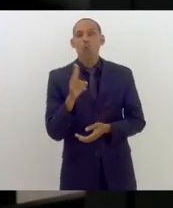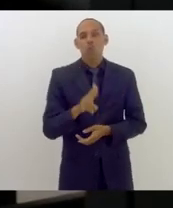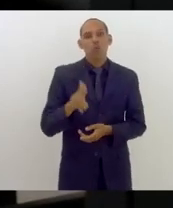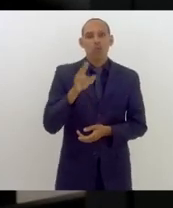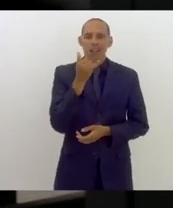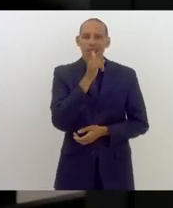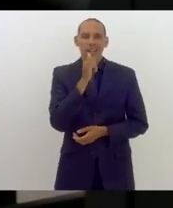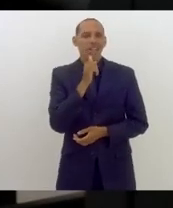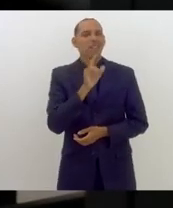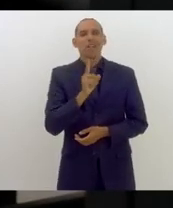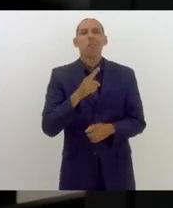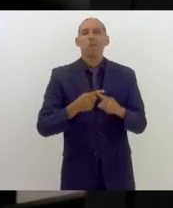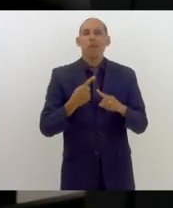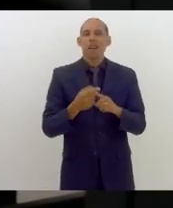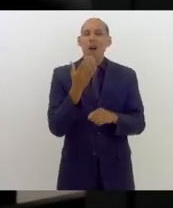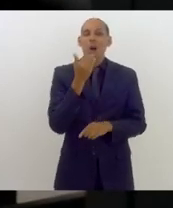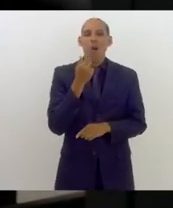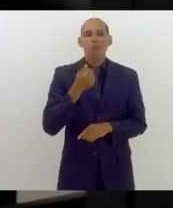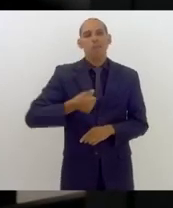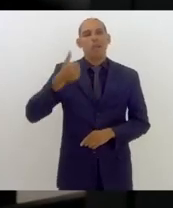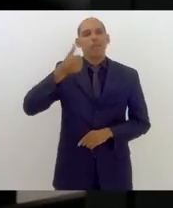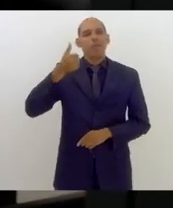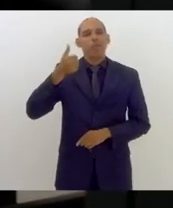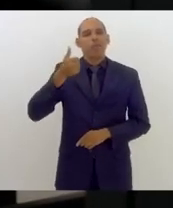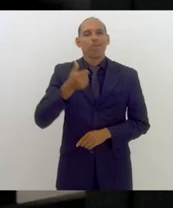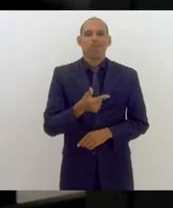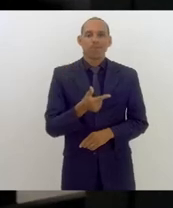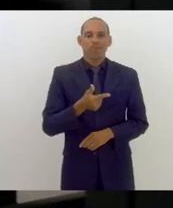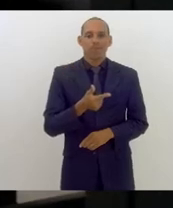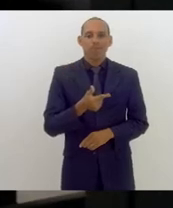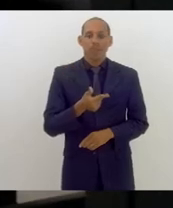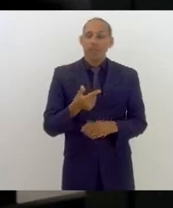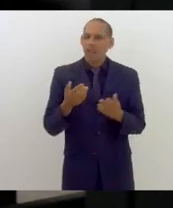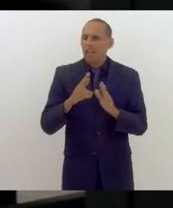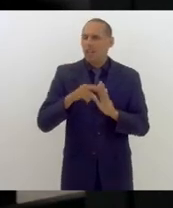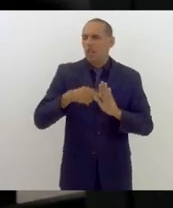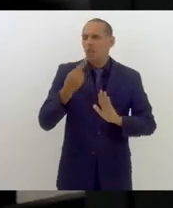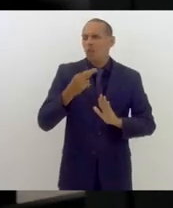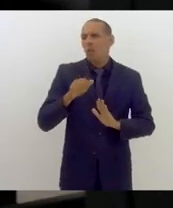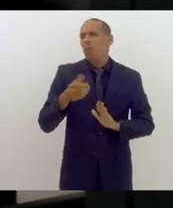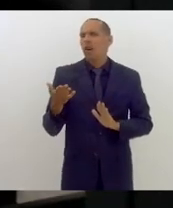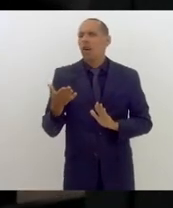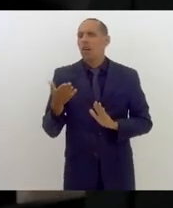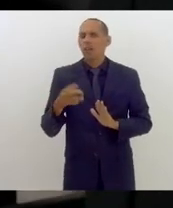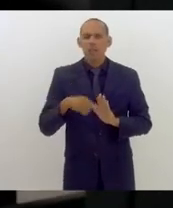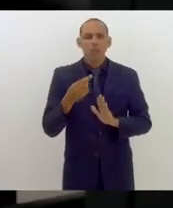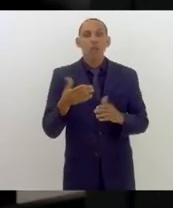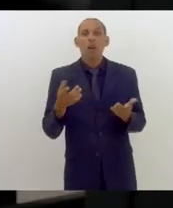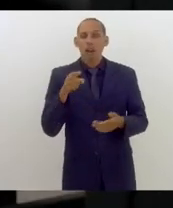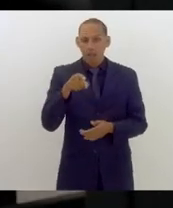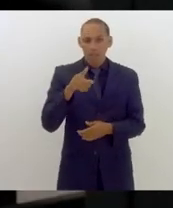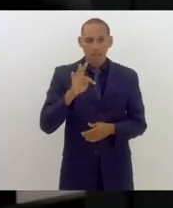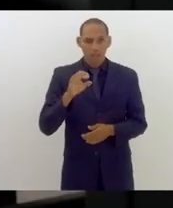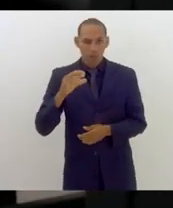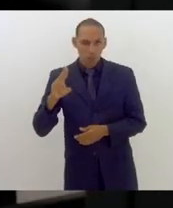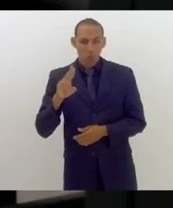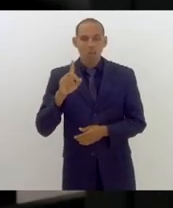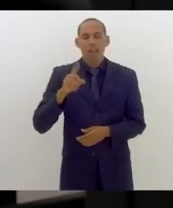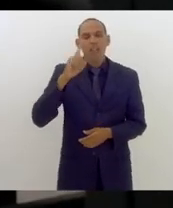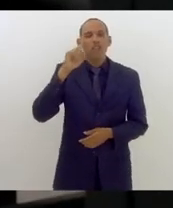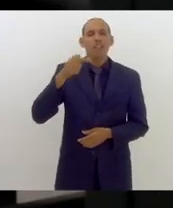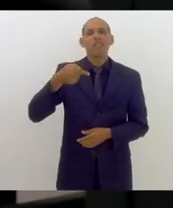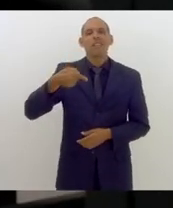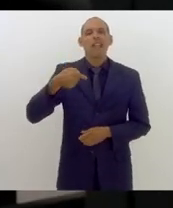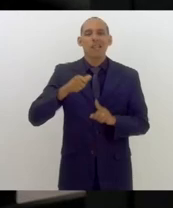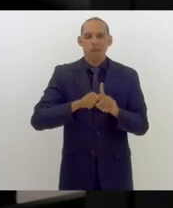ela precisa comer então esse é o quadro que a gente tem hoje essa essa resolução de quando qual resolução aconteceu é do dia